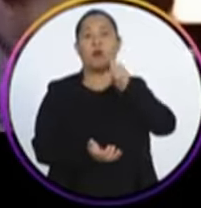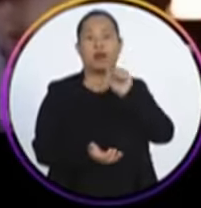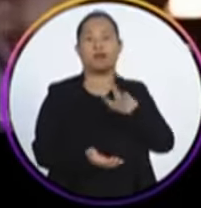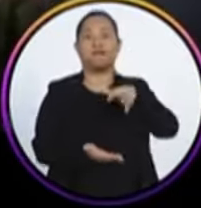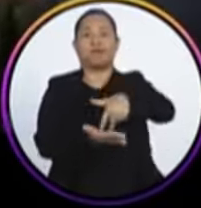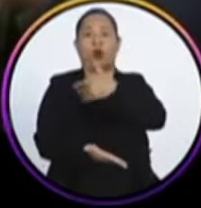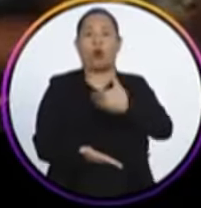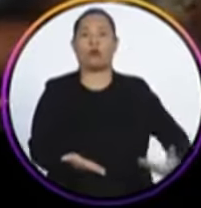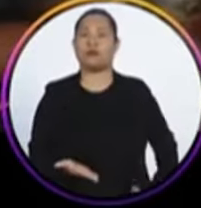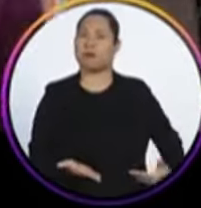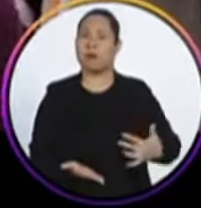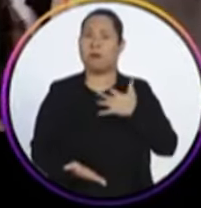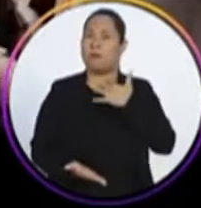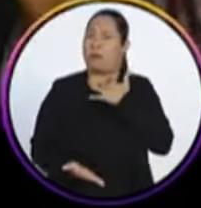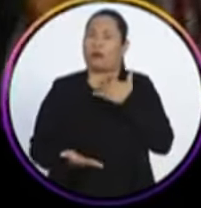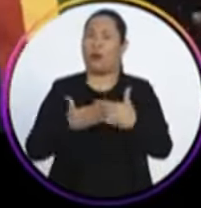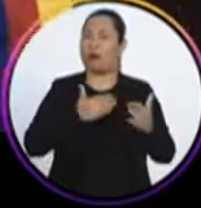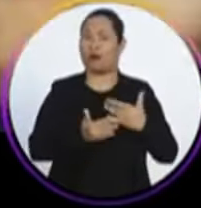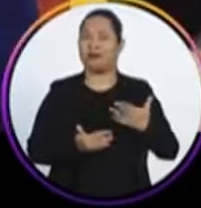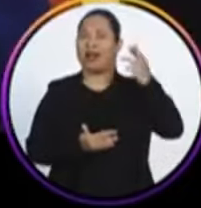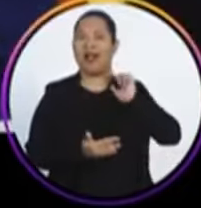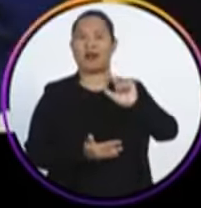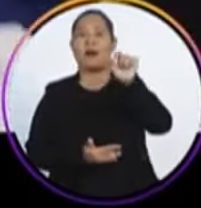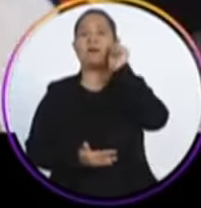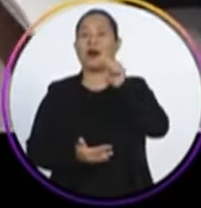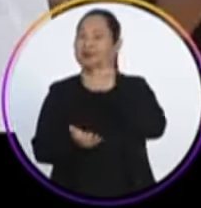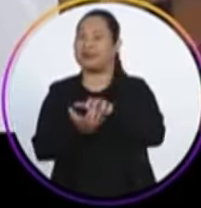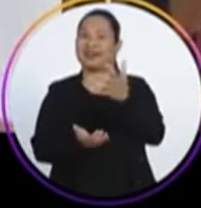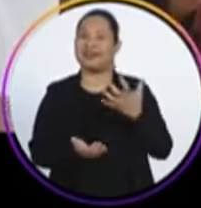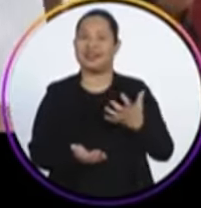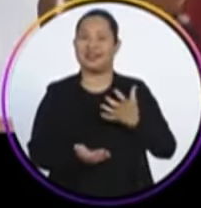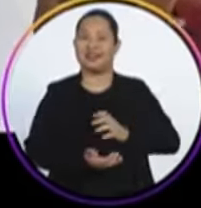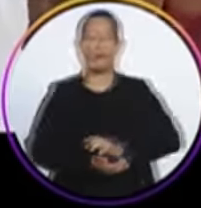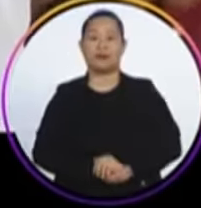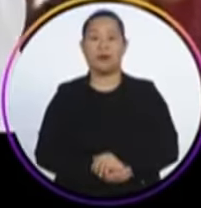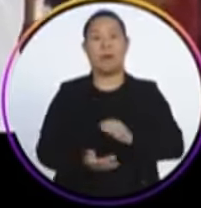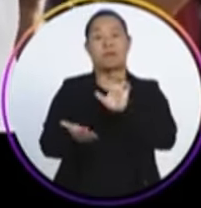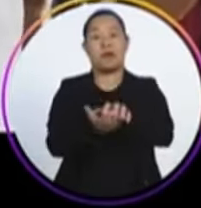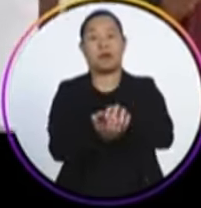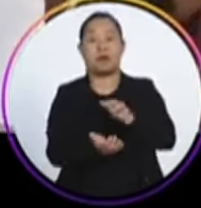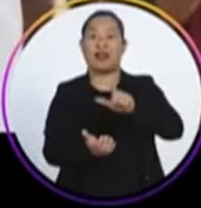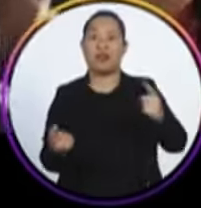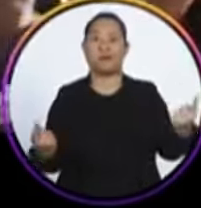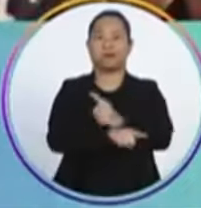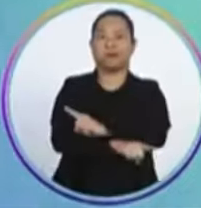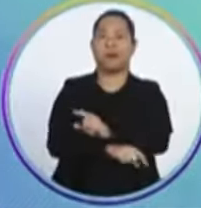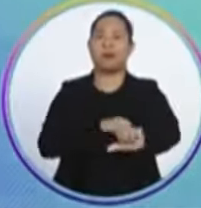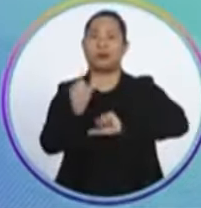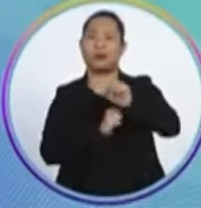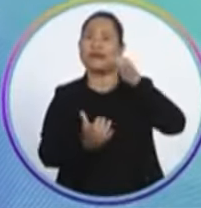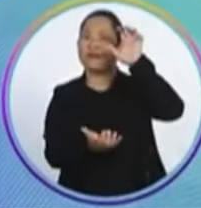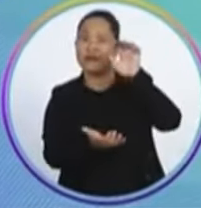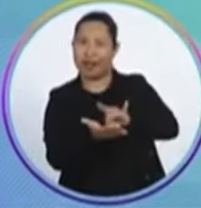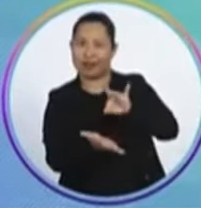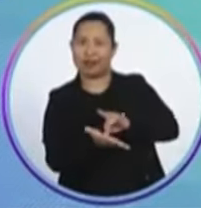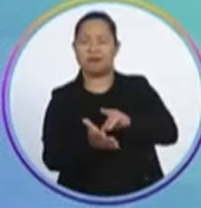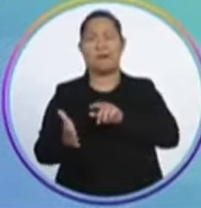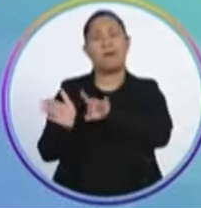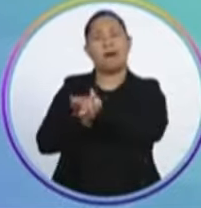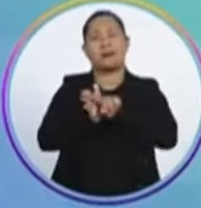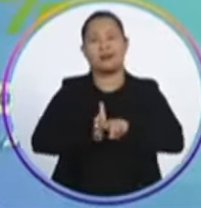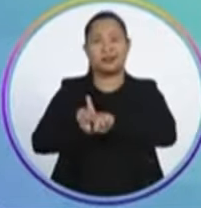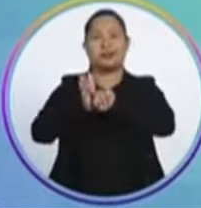mulher no governo. Mas não pode ser qualquer uma. Raquel é a mulher que Pernambuco quer. Pernambuco quer virar o jogo e mudar de verdade. Pesquisa